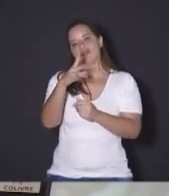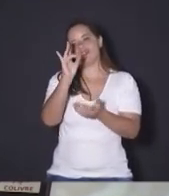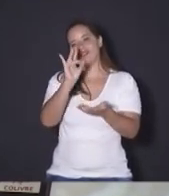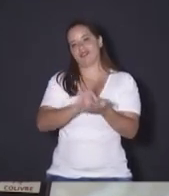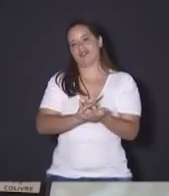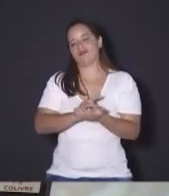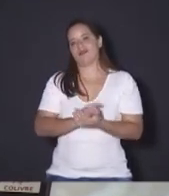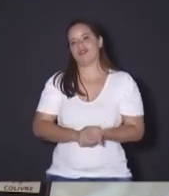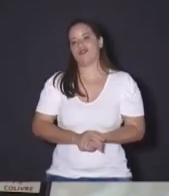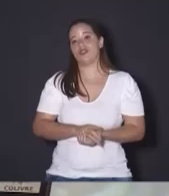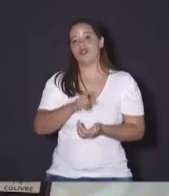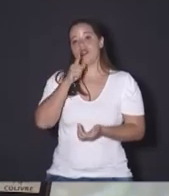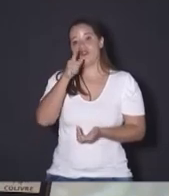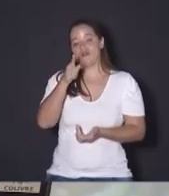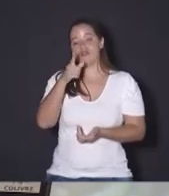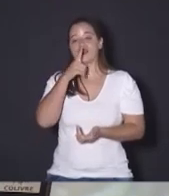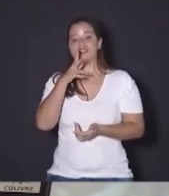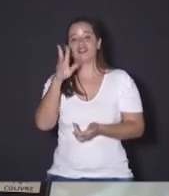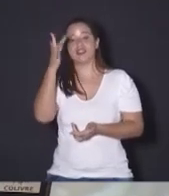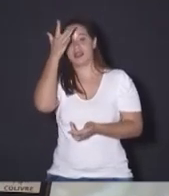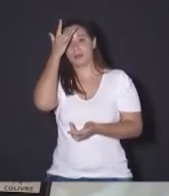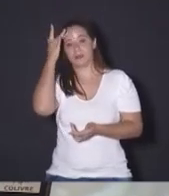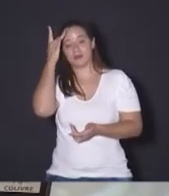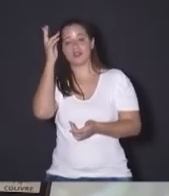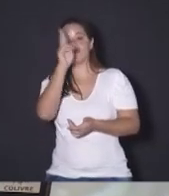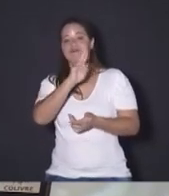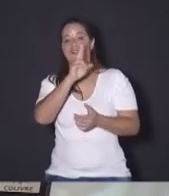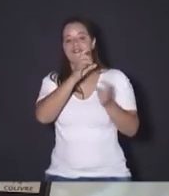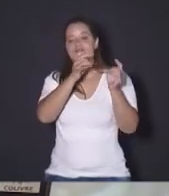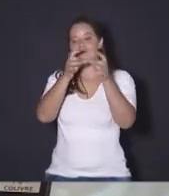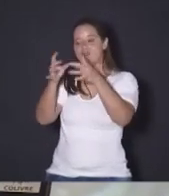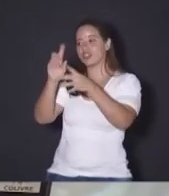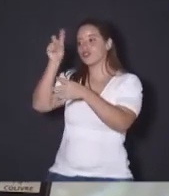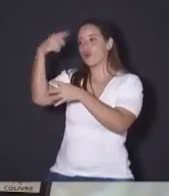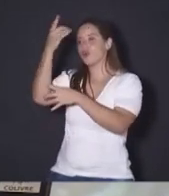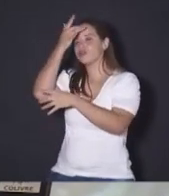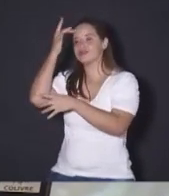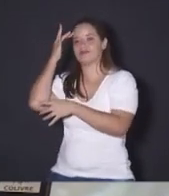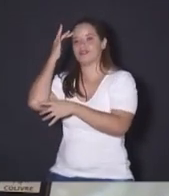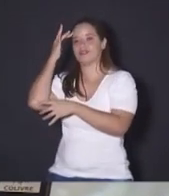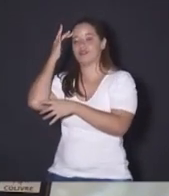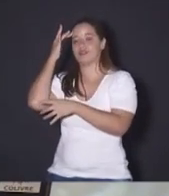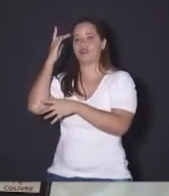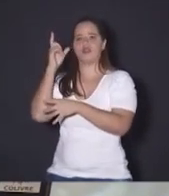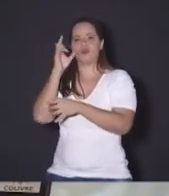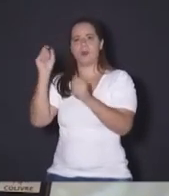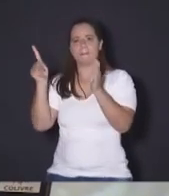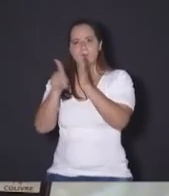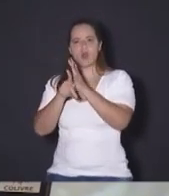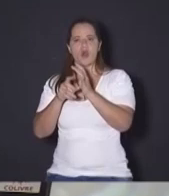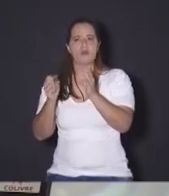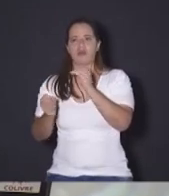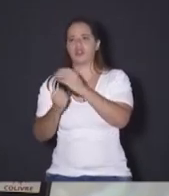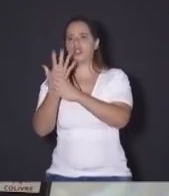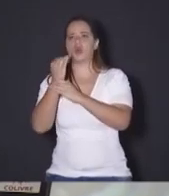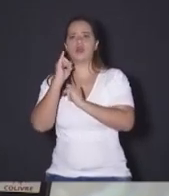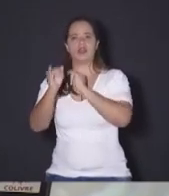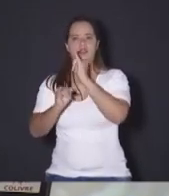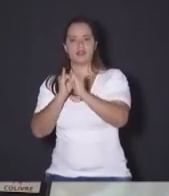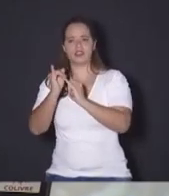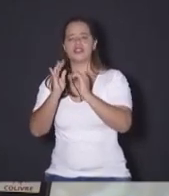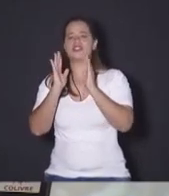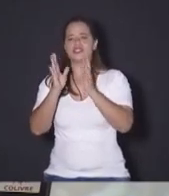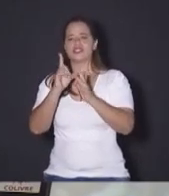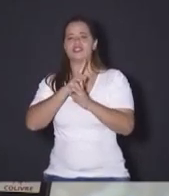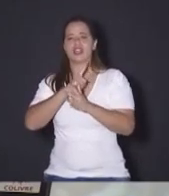você é o produto que esse serviço vende pra outras pessoas isso não é uma criação da internet isso já existe